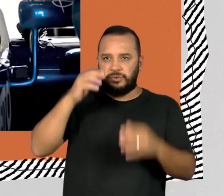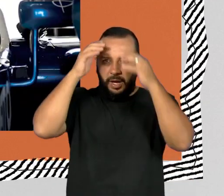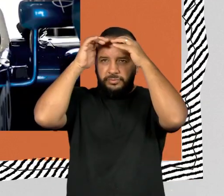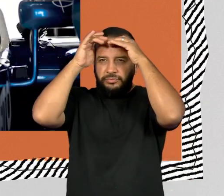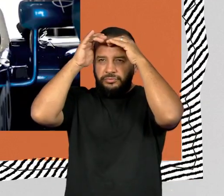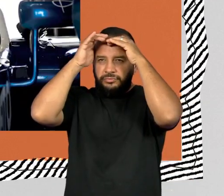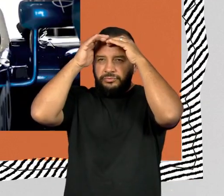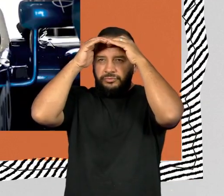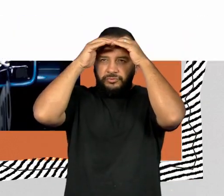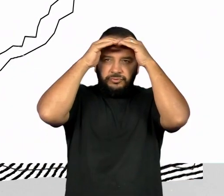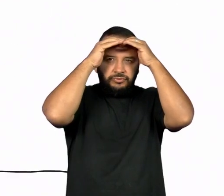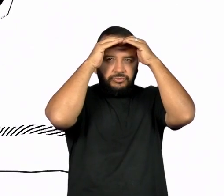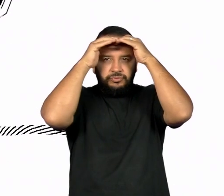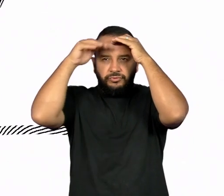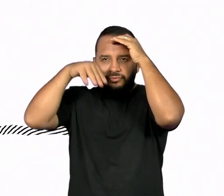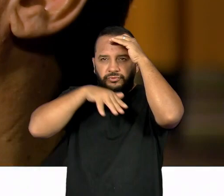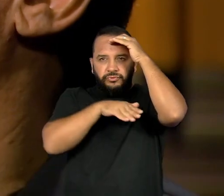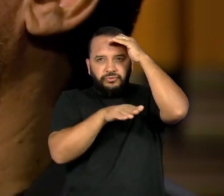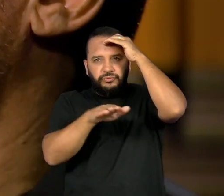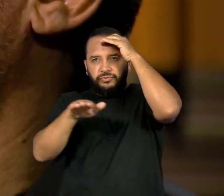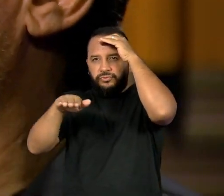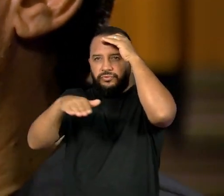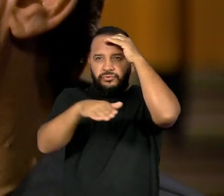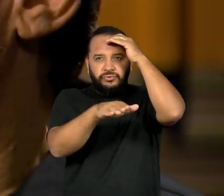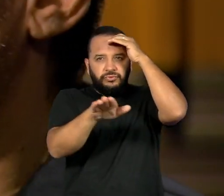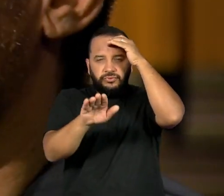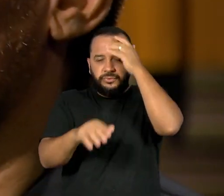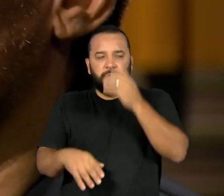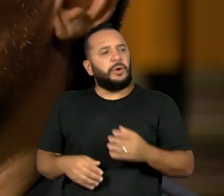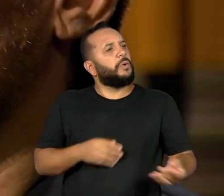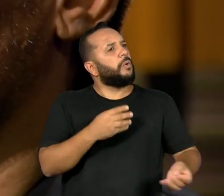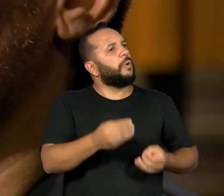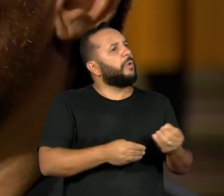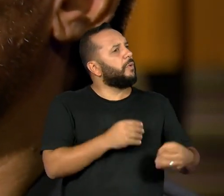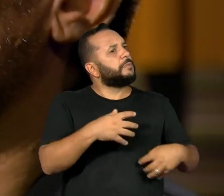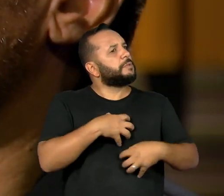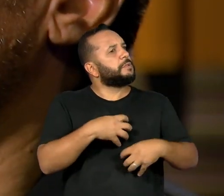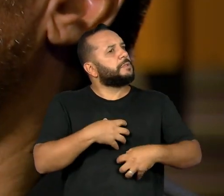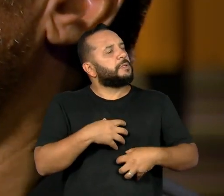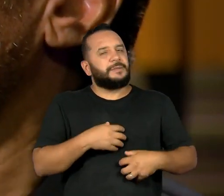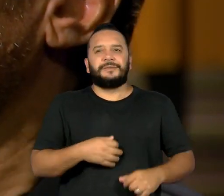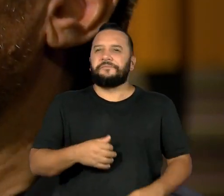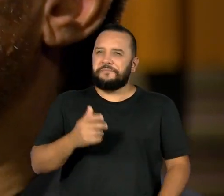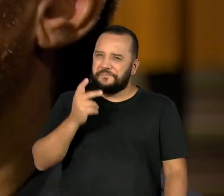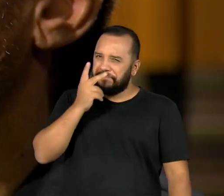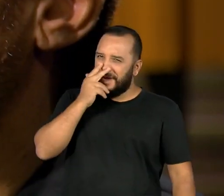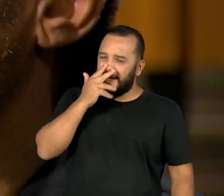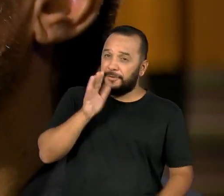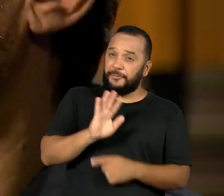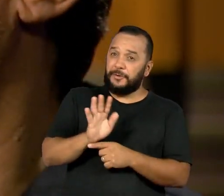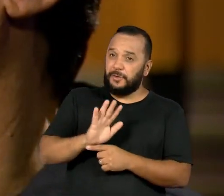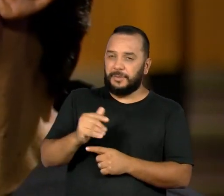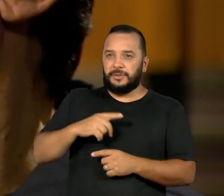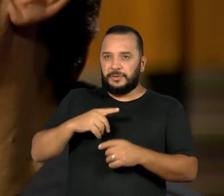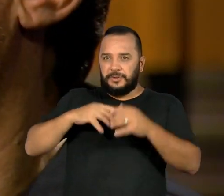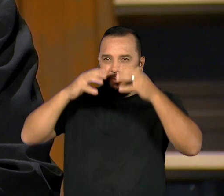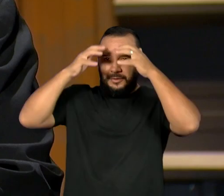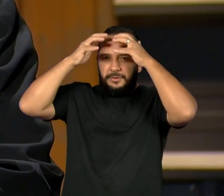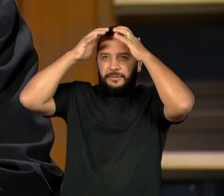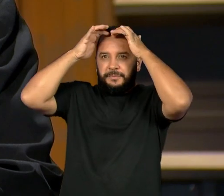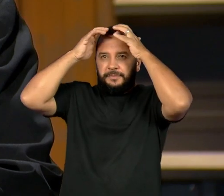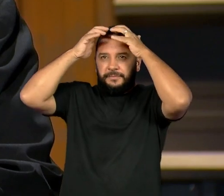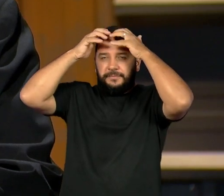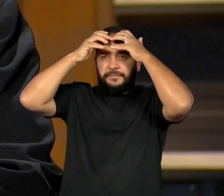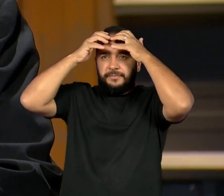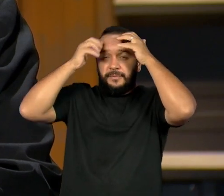Como que foi essa sensação? Então, só para não parecer, né, ficção científica, esse headset tinha